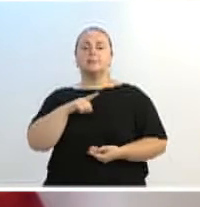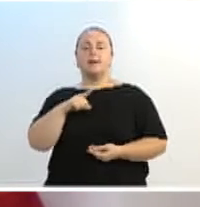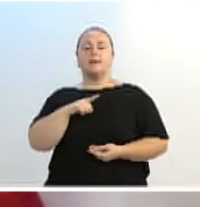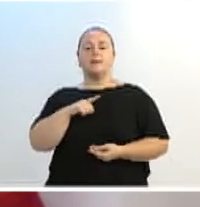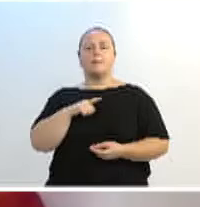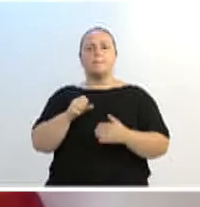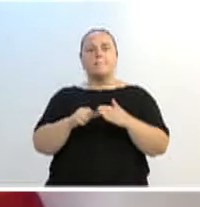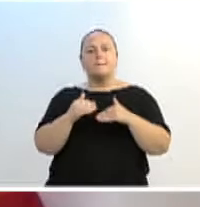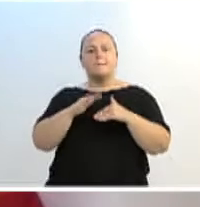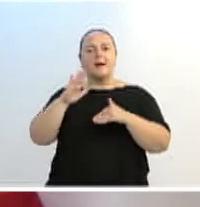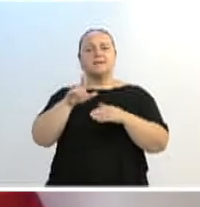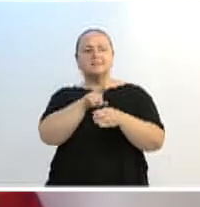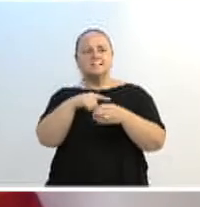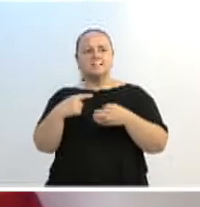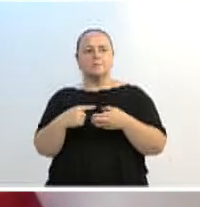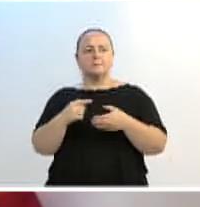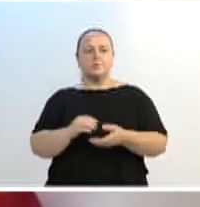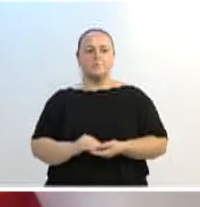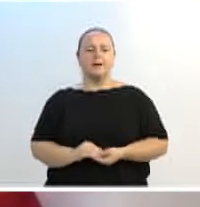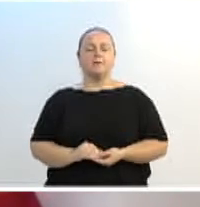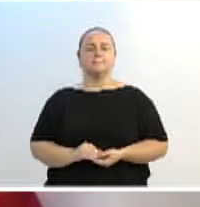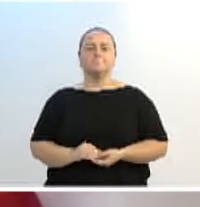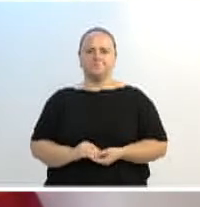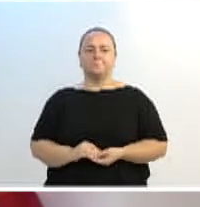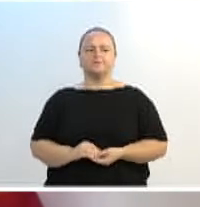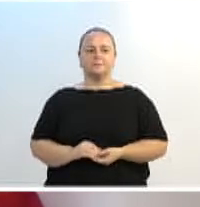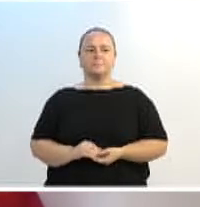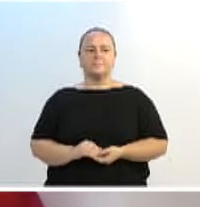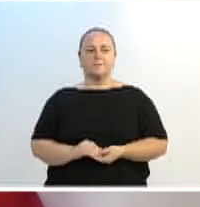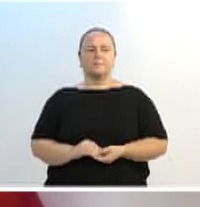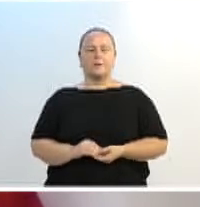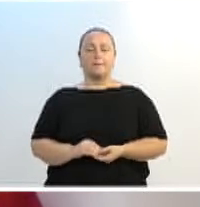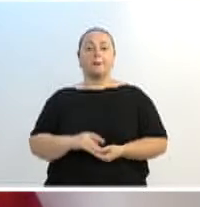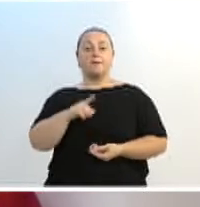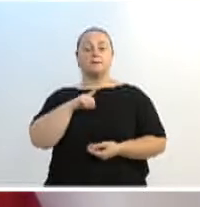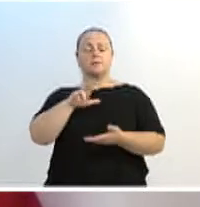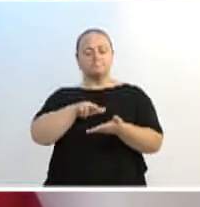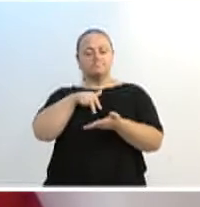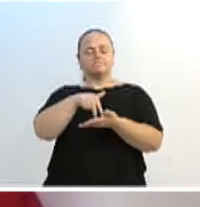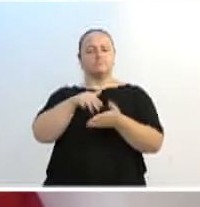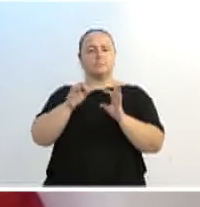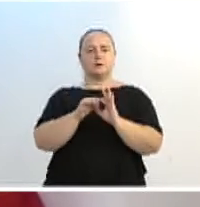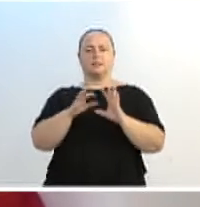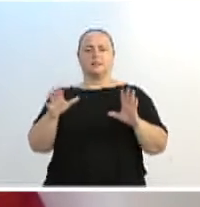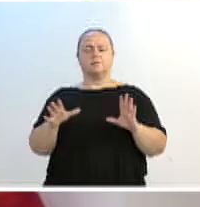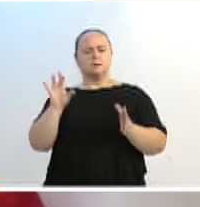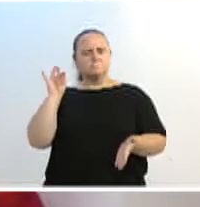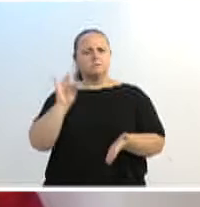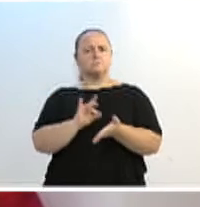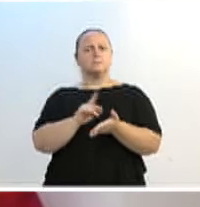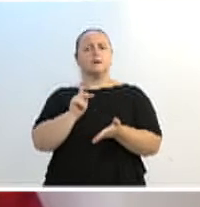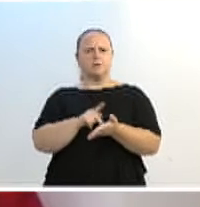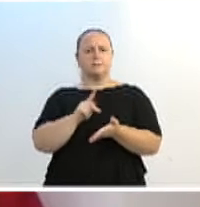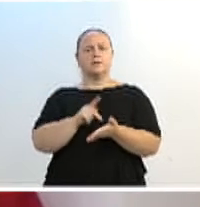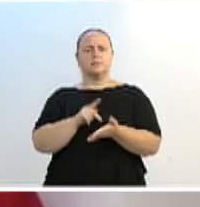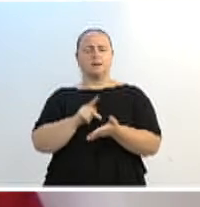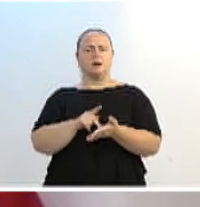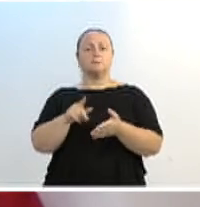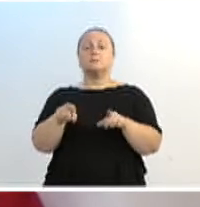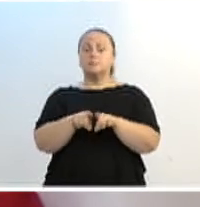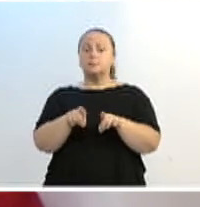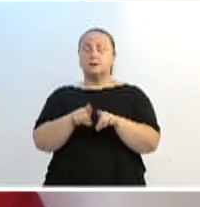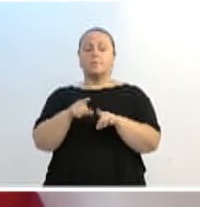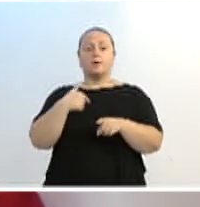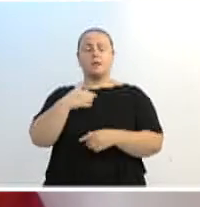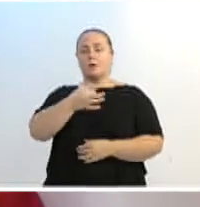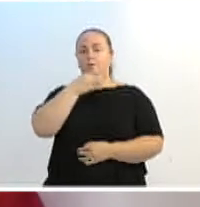gosto, sim, de destacar as coisas boas que a gente tem aqui. Eu tenho essa posição independente, de verdade, e uma posição, sobretudo, né? A